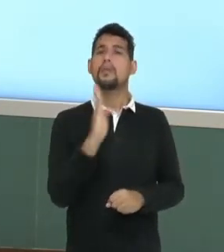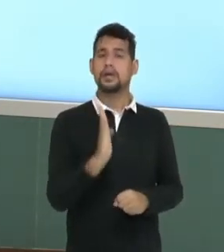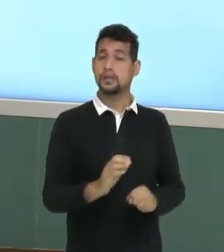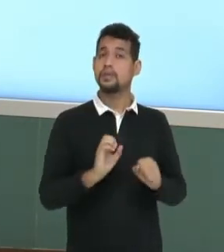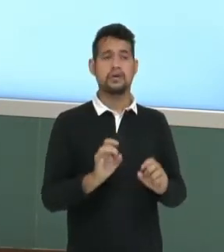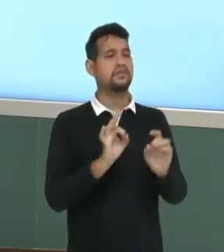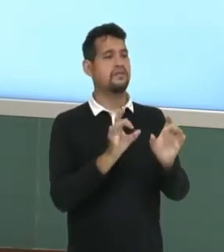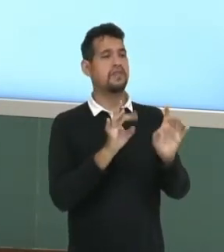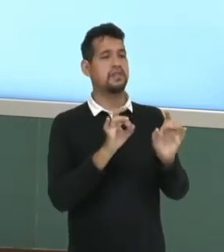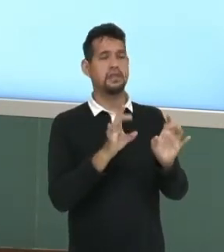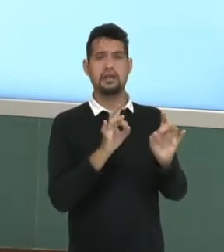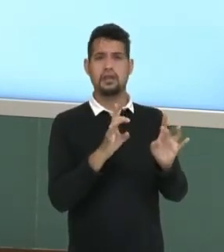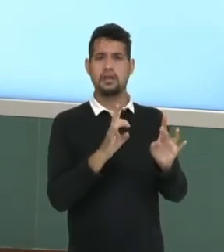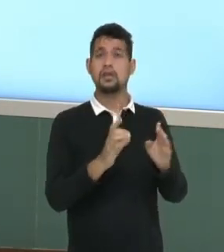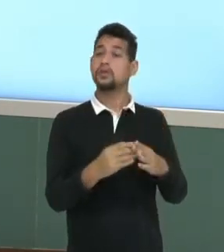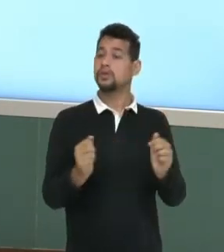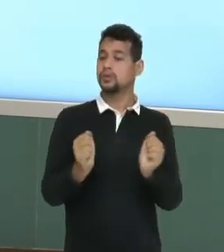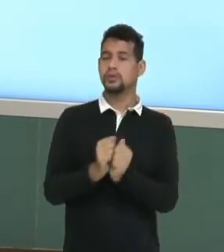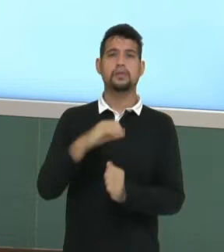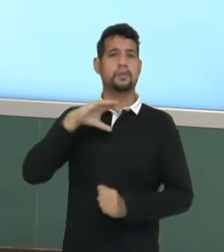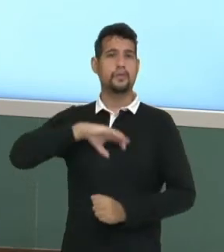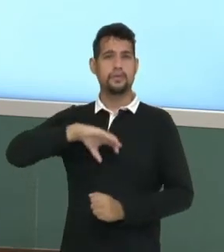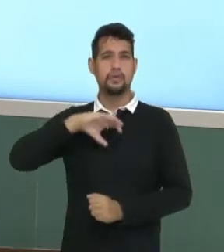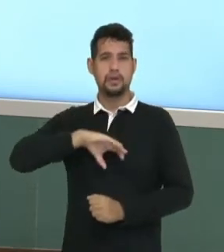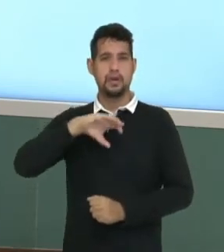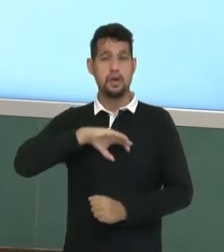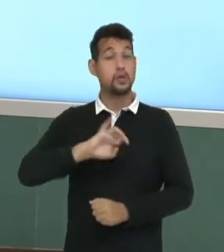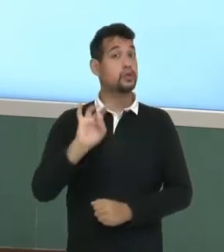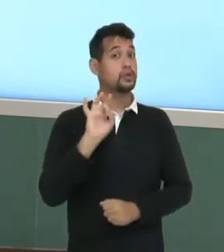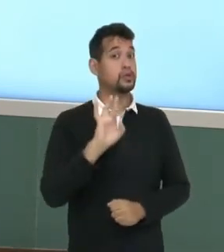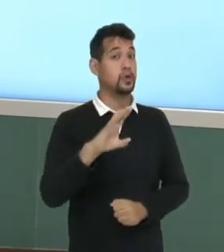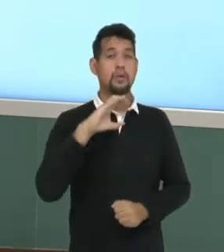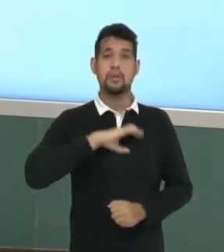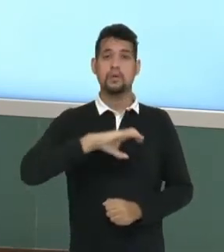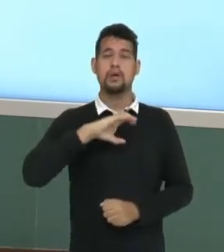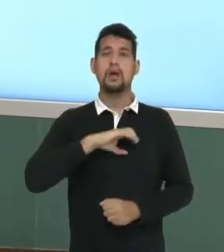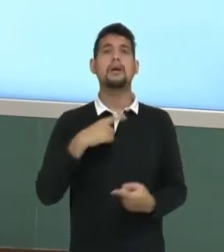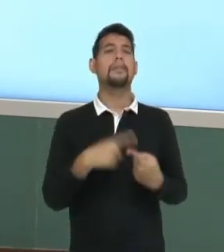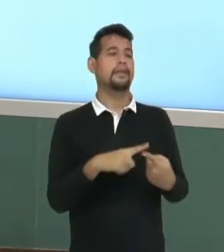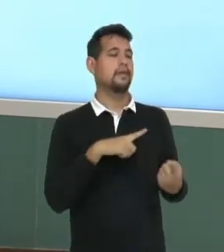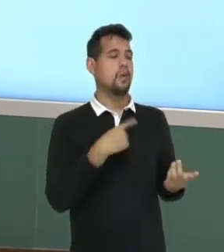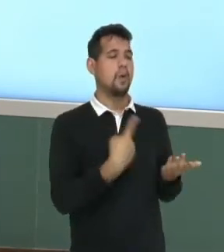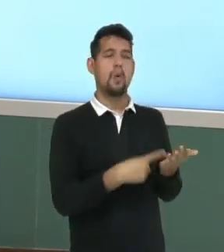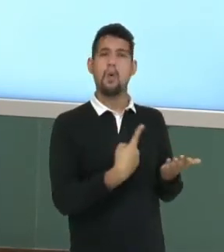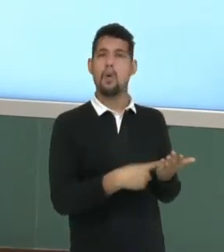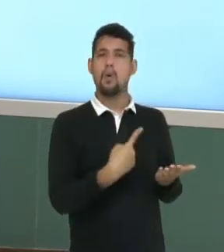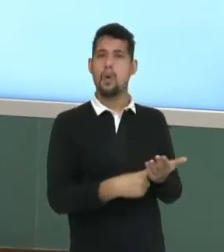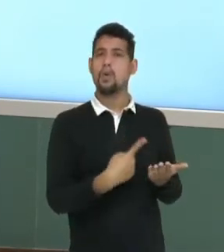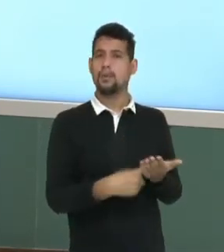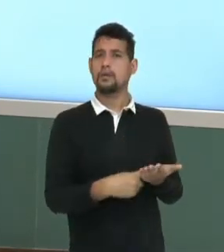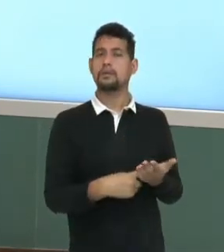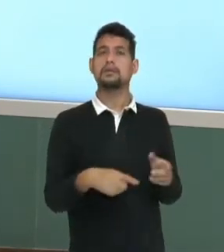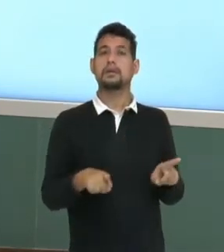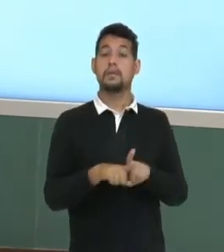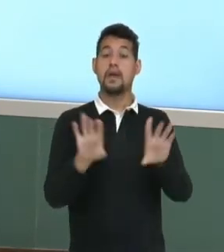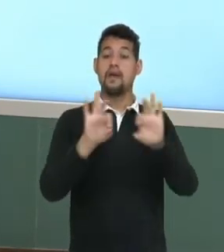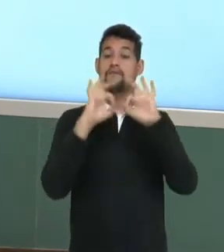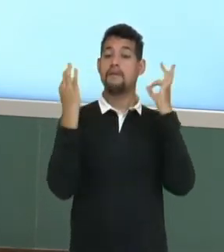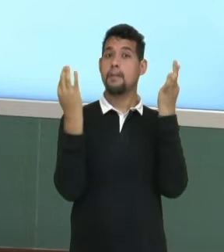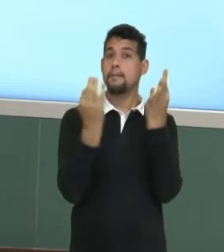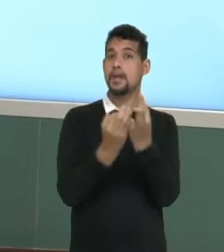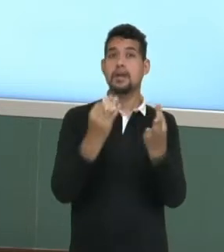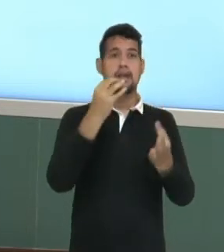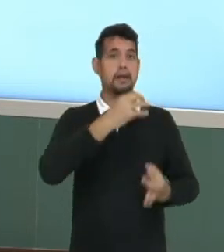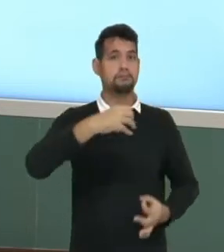comercializar praticamente com Portugal, né? Somente com Portugal devido ao Pacto Colonial. A família real chega aqui no